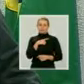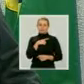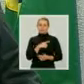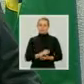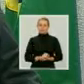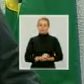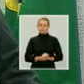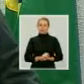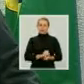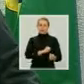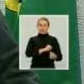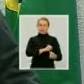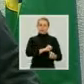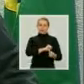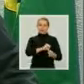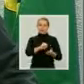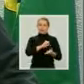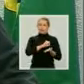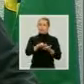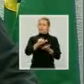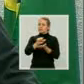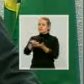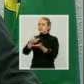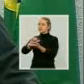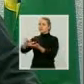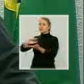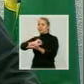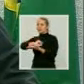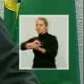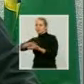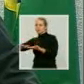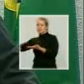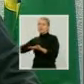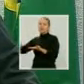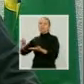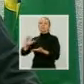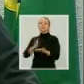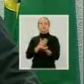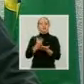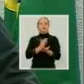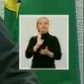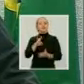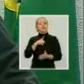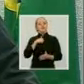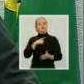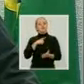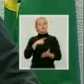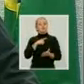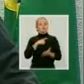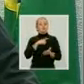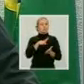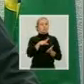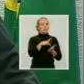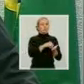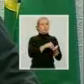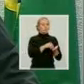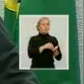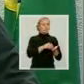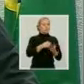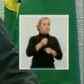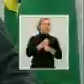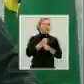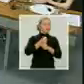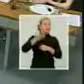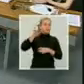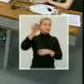uma distribuição de alguns livros que já foram produzidos no ano passado e nos anos anteriores, que, eventualmente, ainda